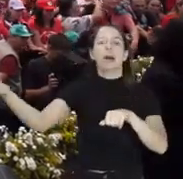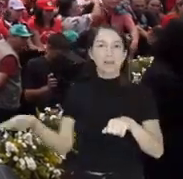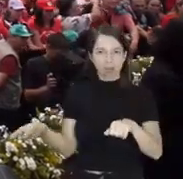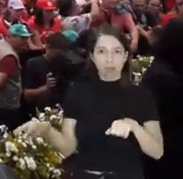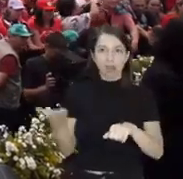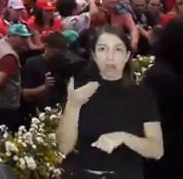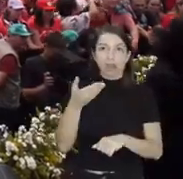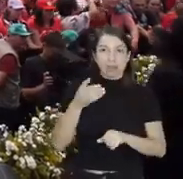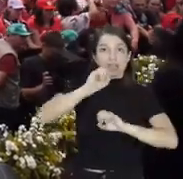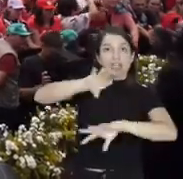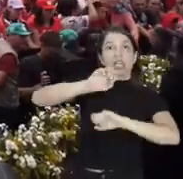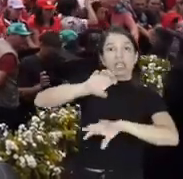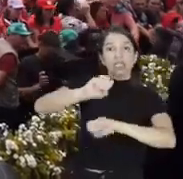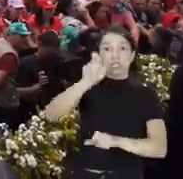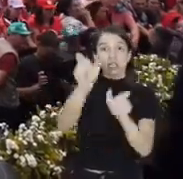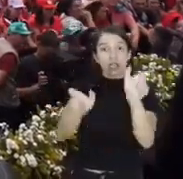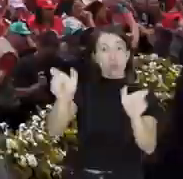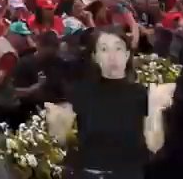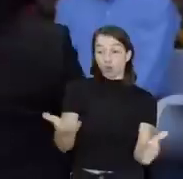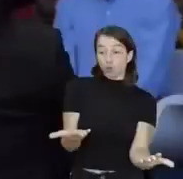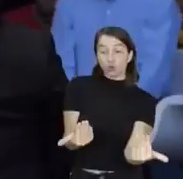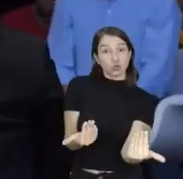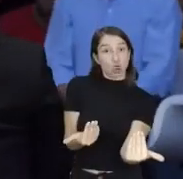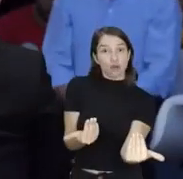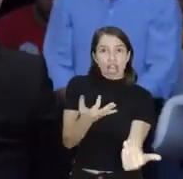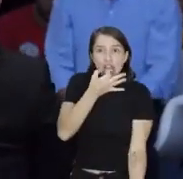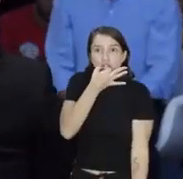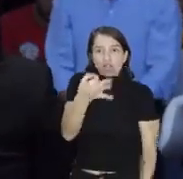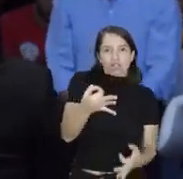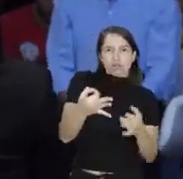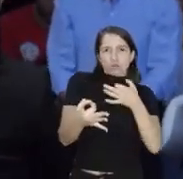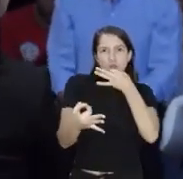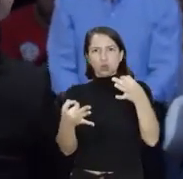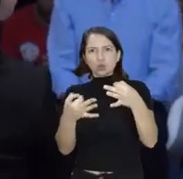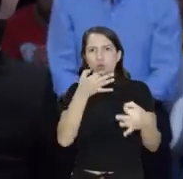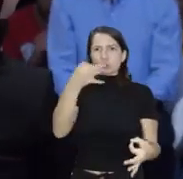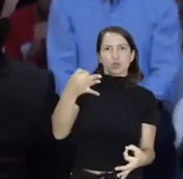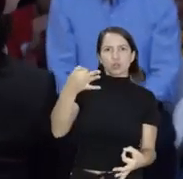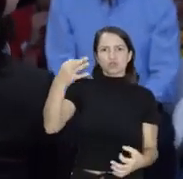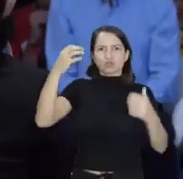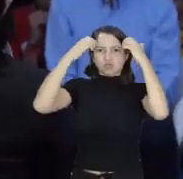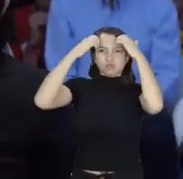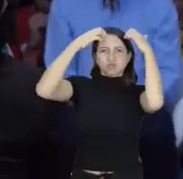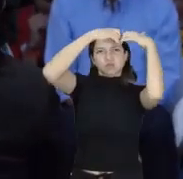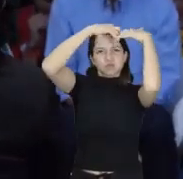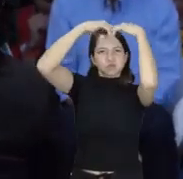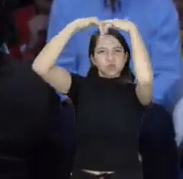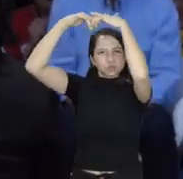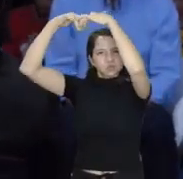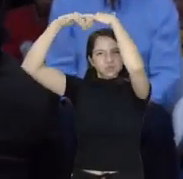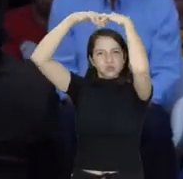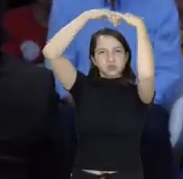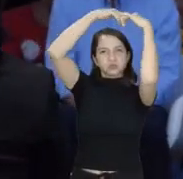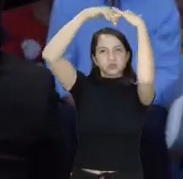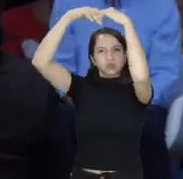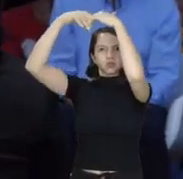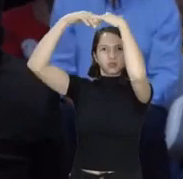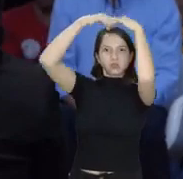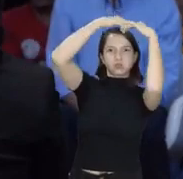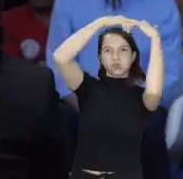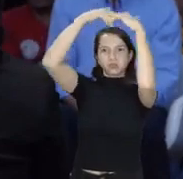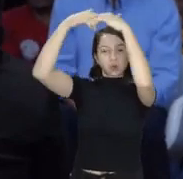é uma educação que consiga fazer com que jovens você não debater política em sala de